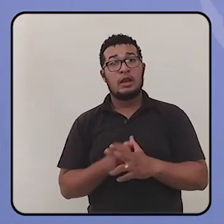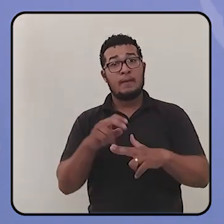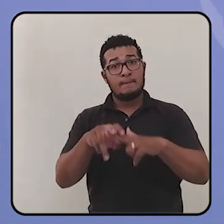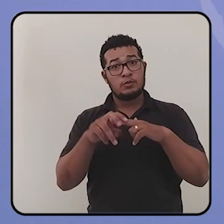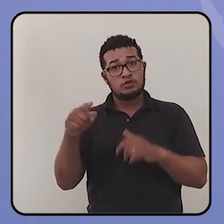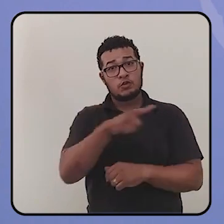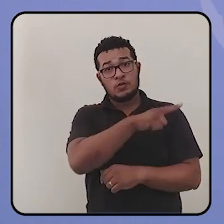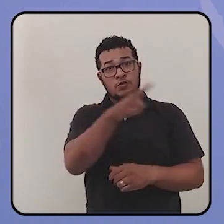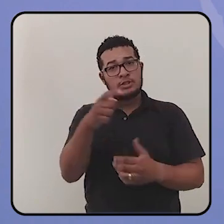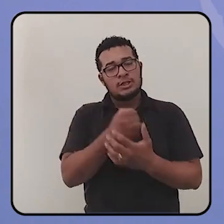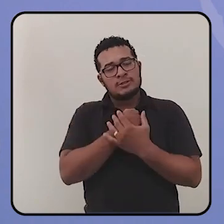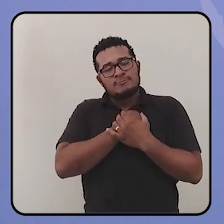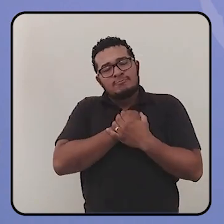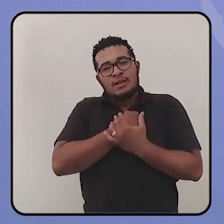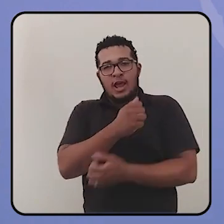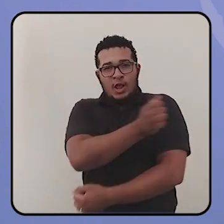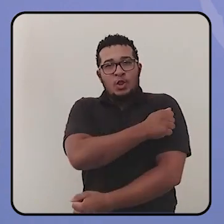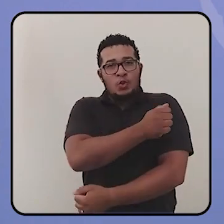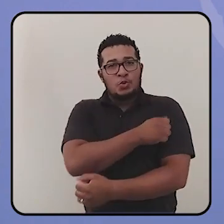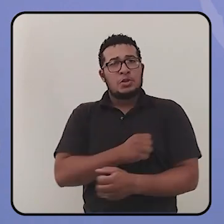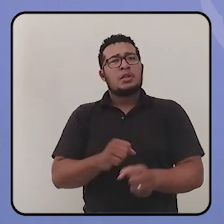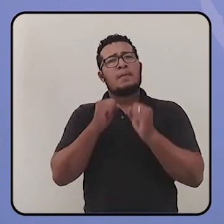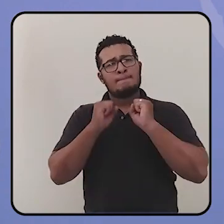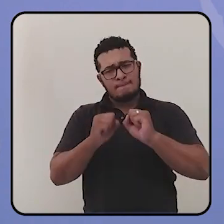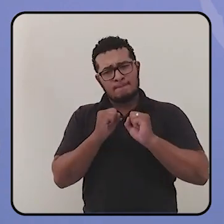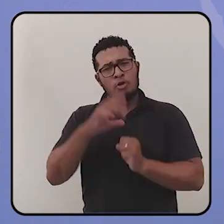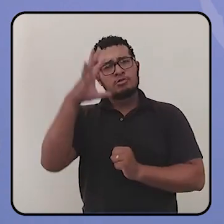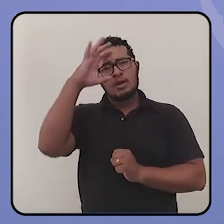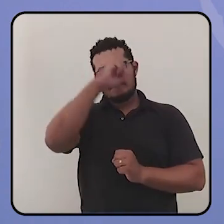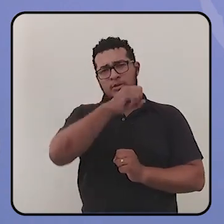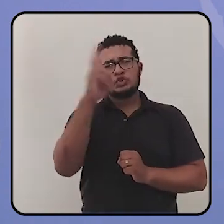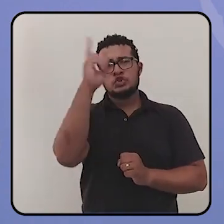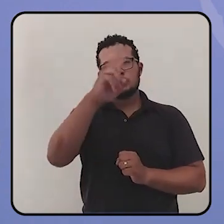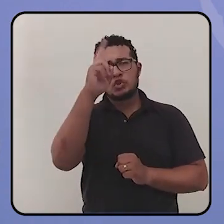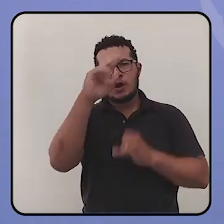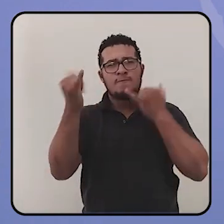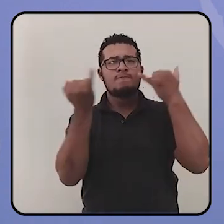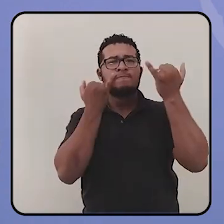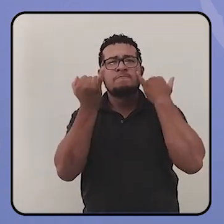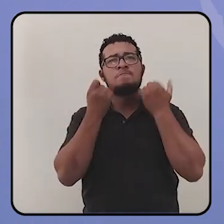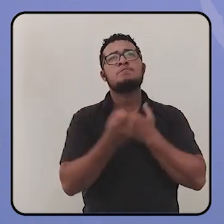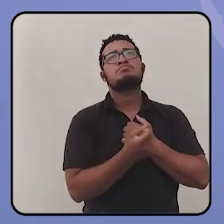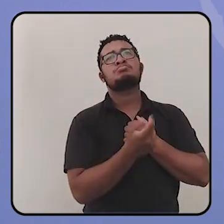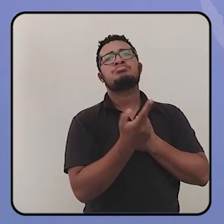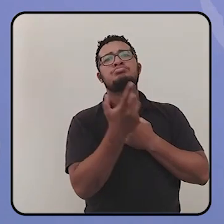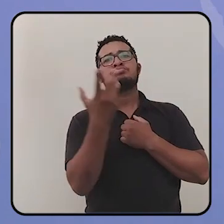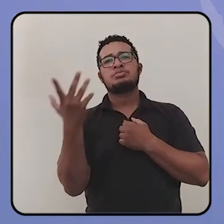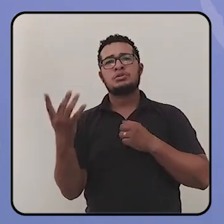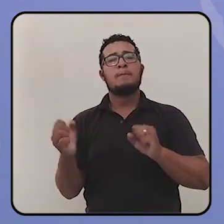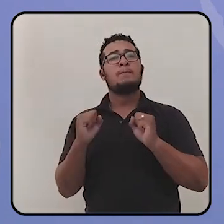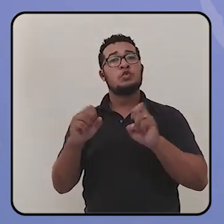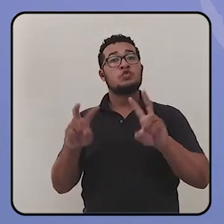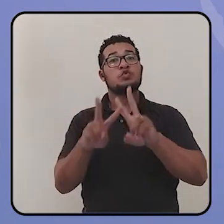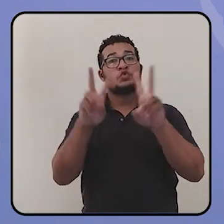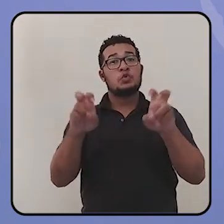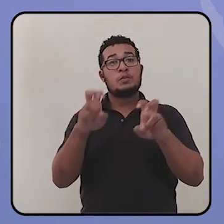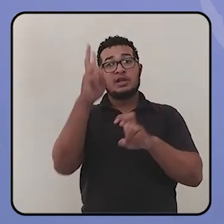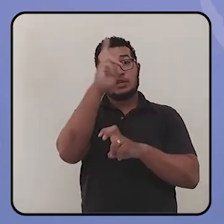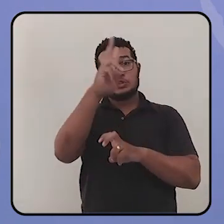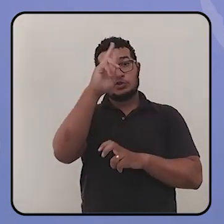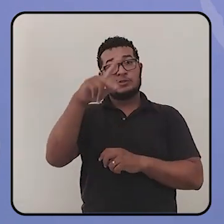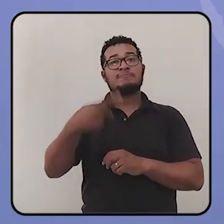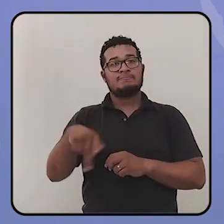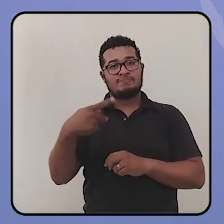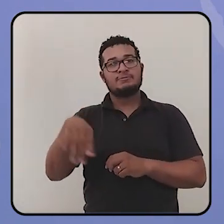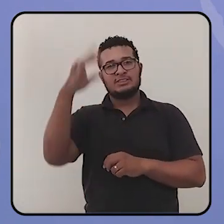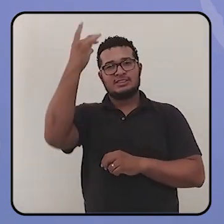meus queridos alunos, minhas queridas alunas, é possível sim aprender muita história, muitas informações, adquirir muito conhecimento sobre a história